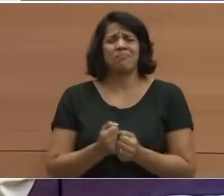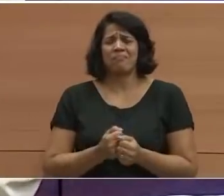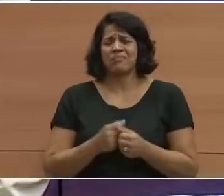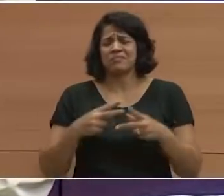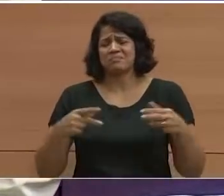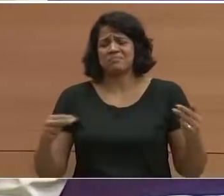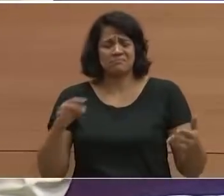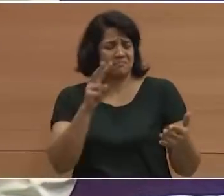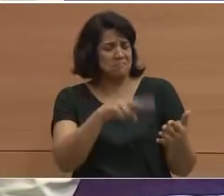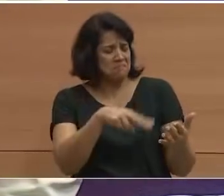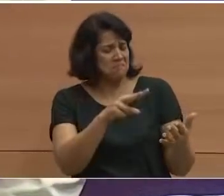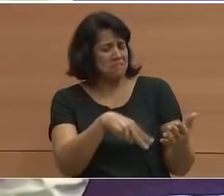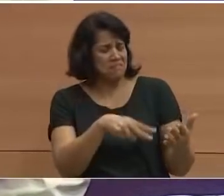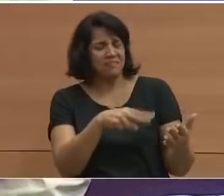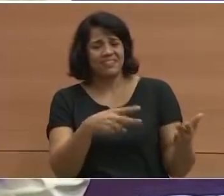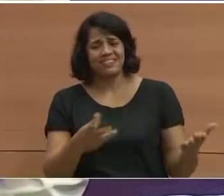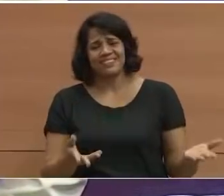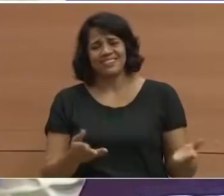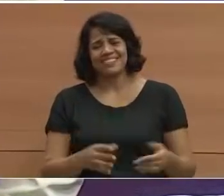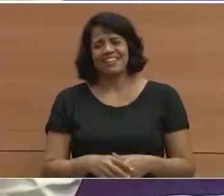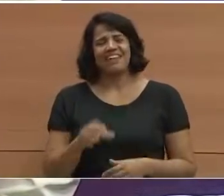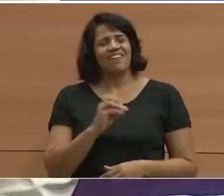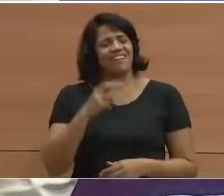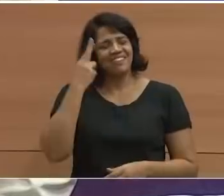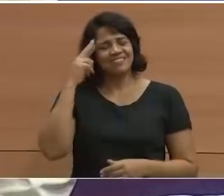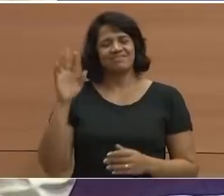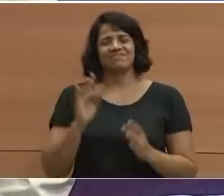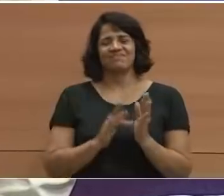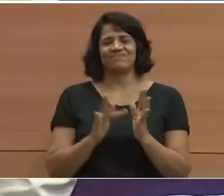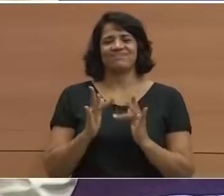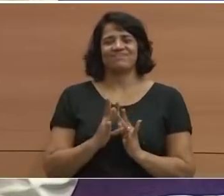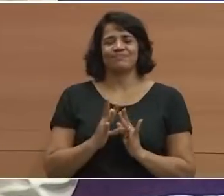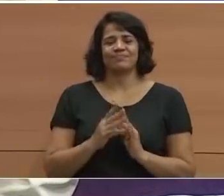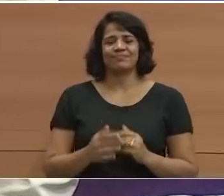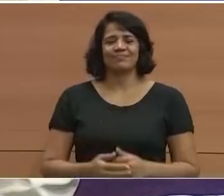queria economizar tempo. Ó Senhor Jesus.